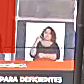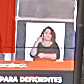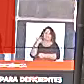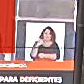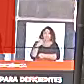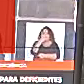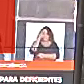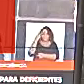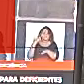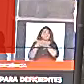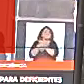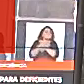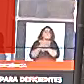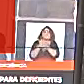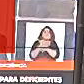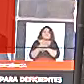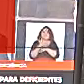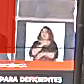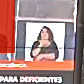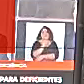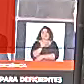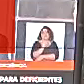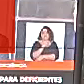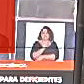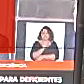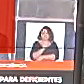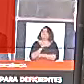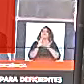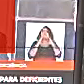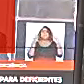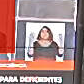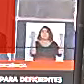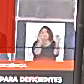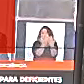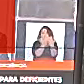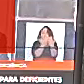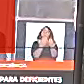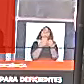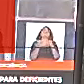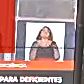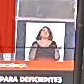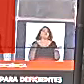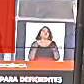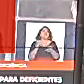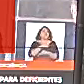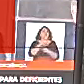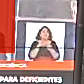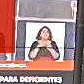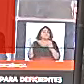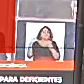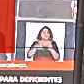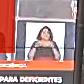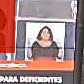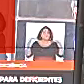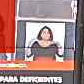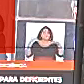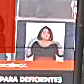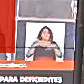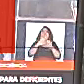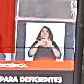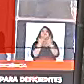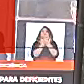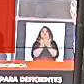acessar o Mineirão. Uma outra oportunidade tivemos aqui para tratar das escolas particulares em Belo Horizonte que estavam negando